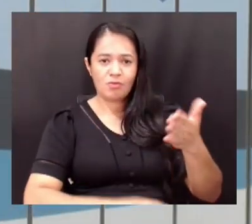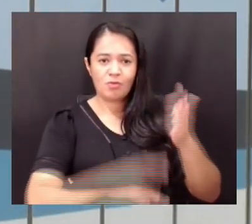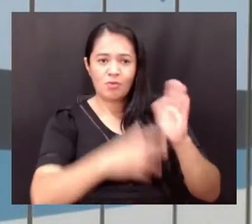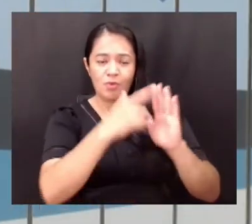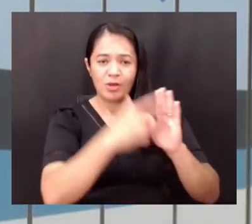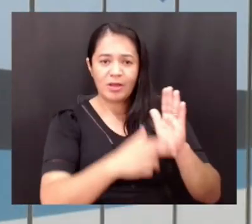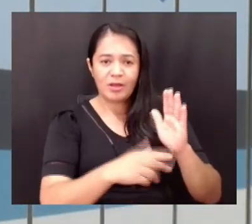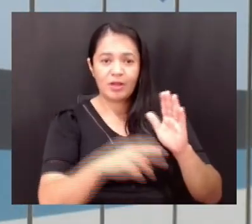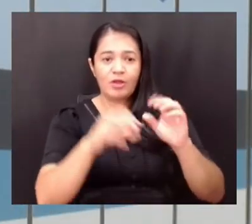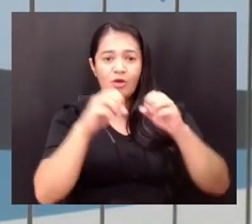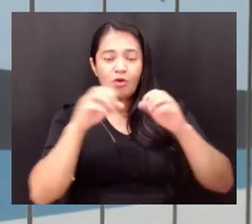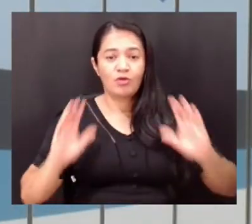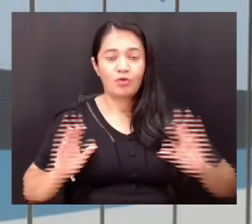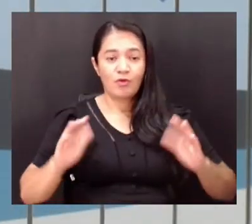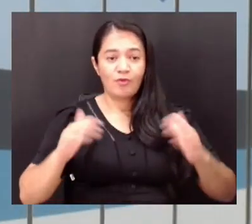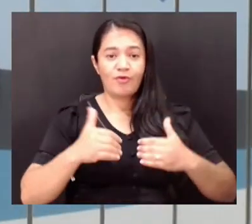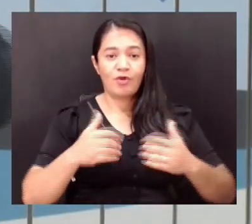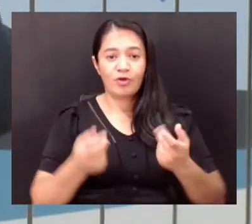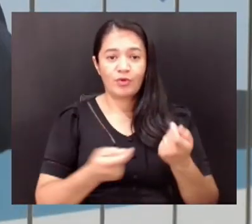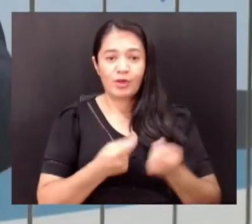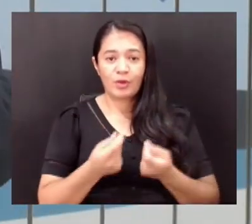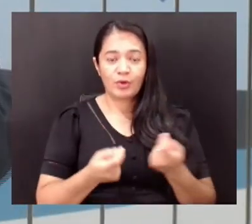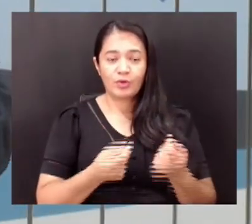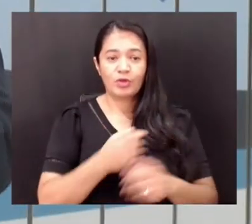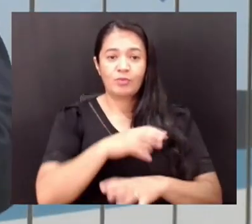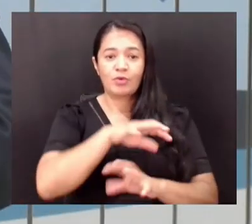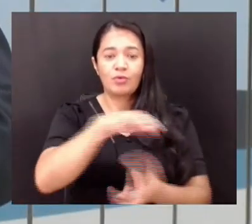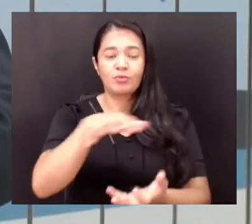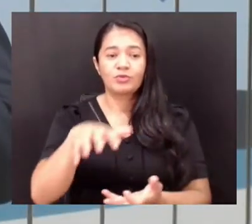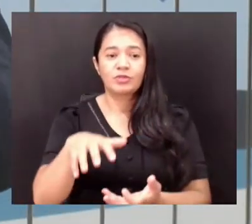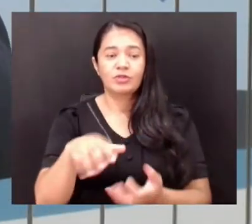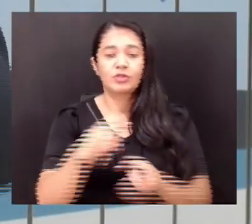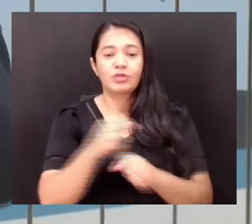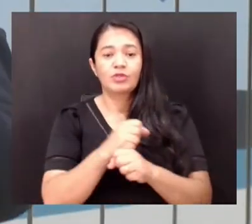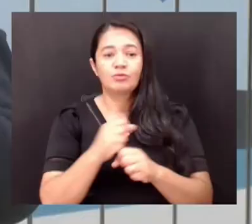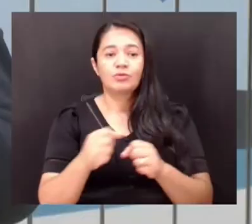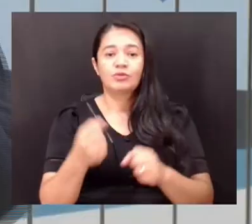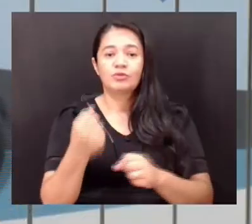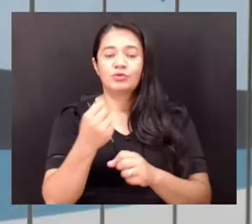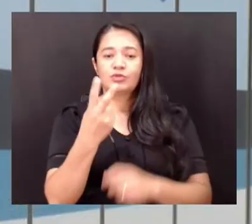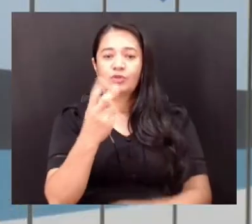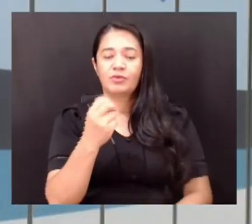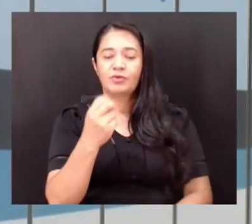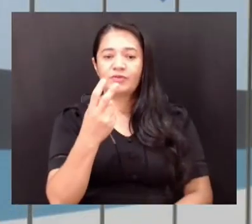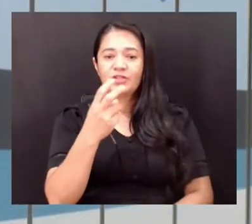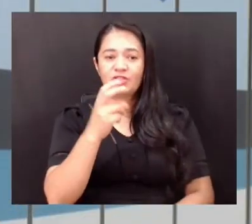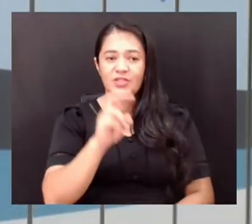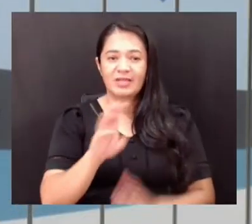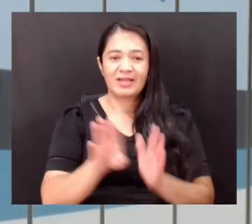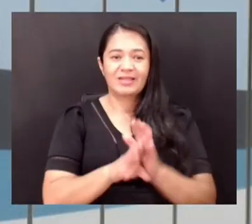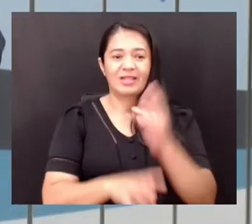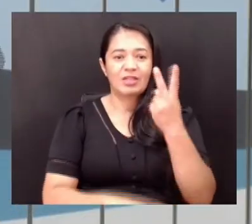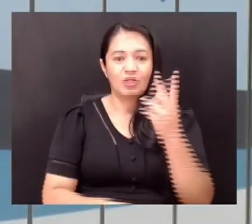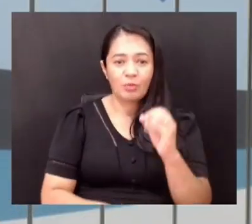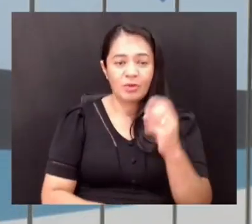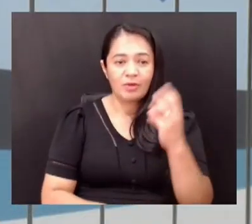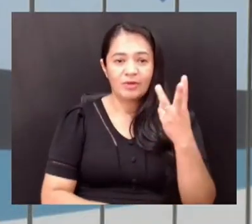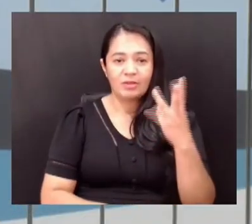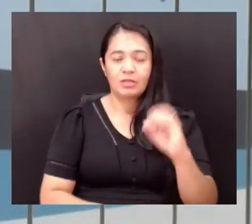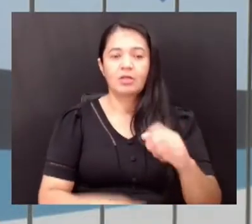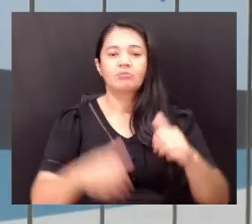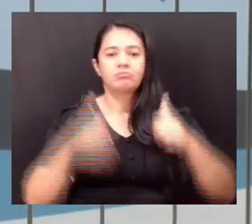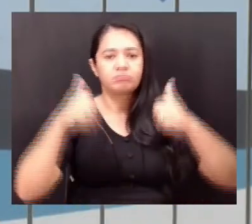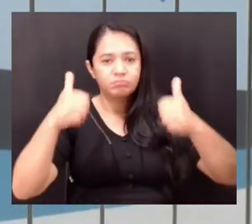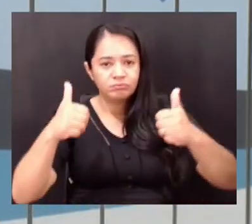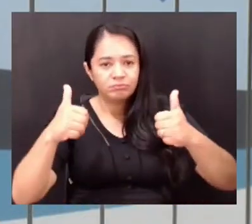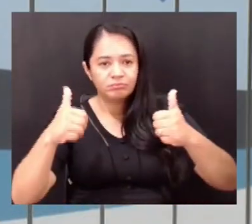mundo do trabalho de 2025 a 2030, e ele fala assim, tudo bem, tem a literácia